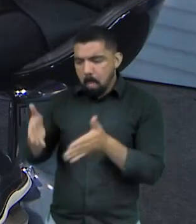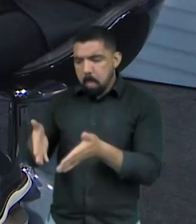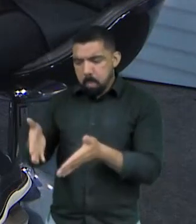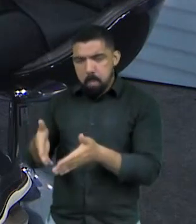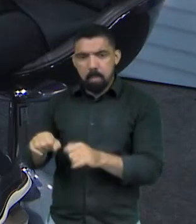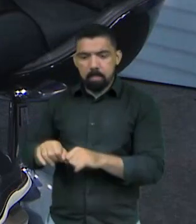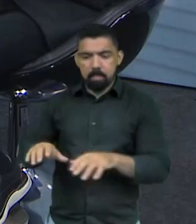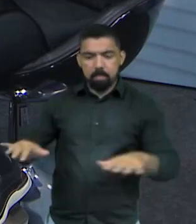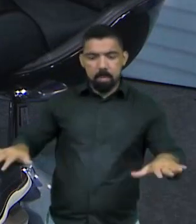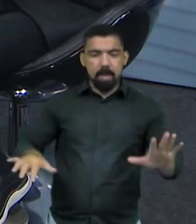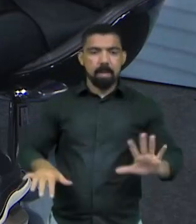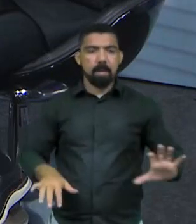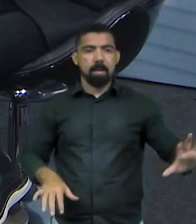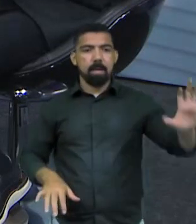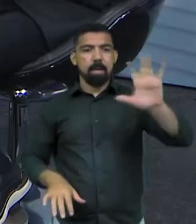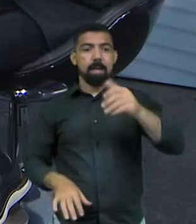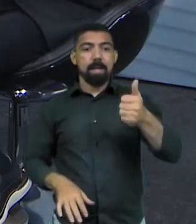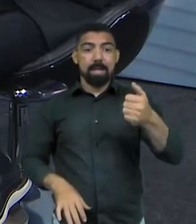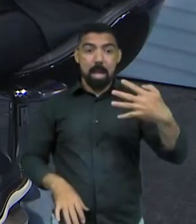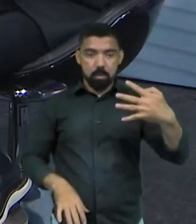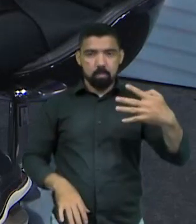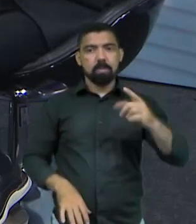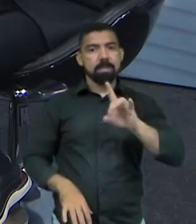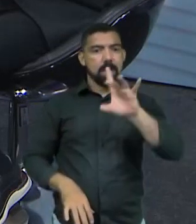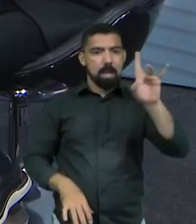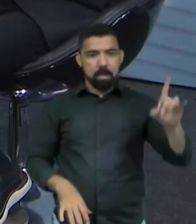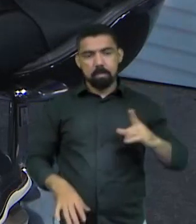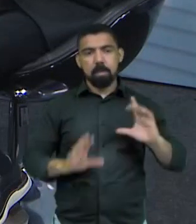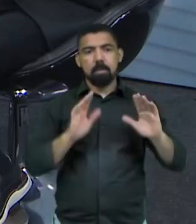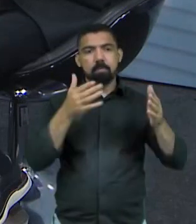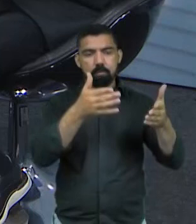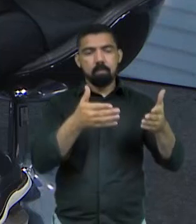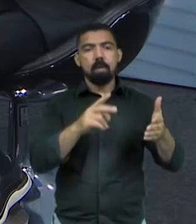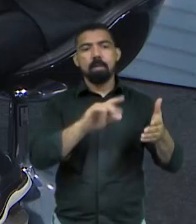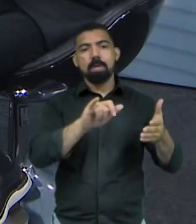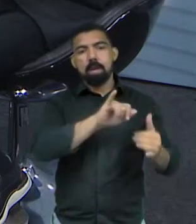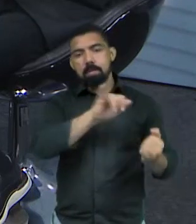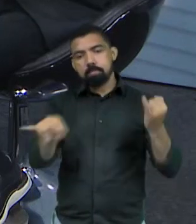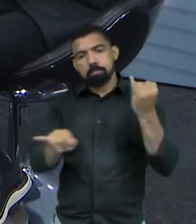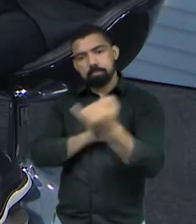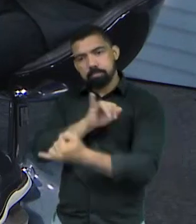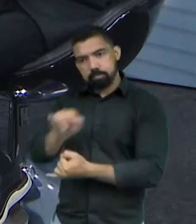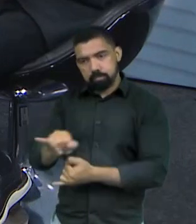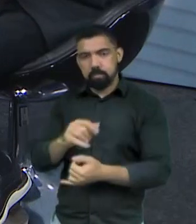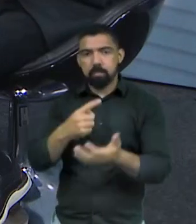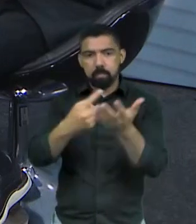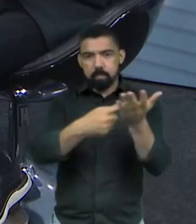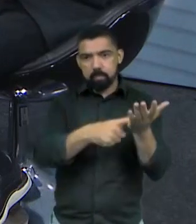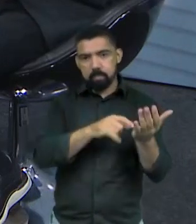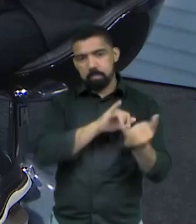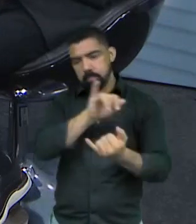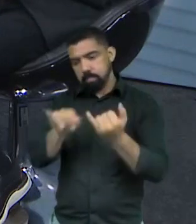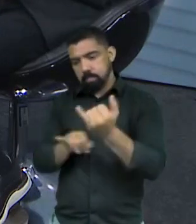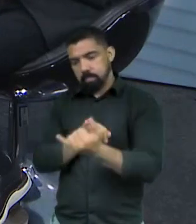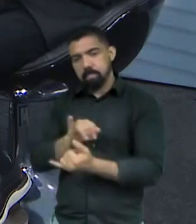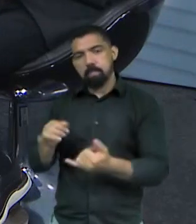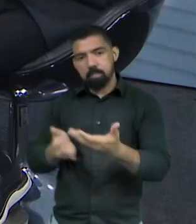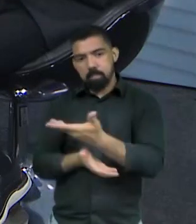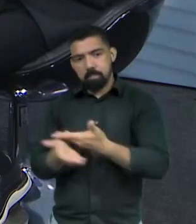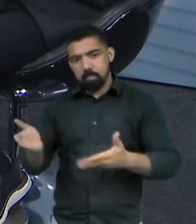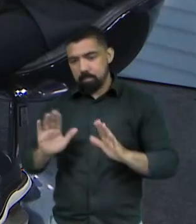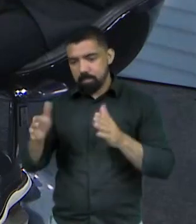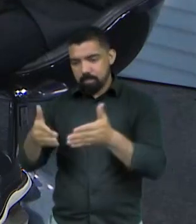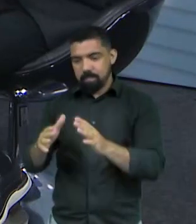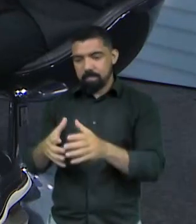as 14 regiões de planejamento, vão ter seus fóruns que vão municiar... Que vão se articular com esse fórum grande. E vão trazer